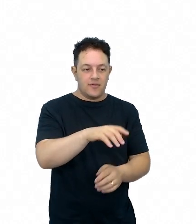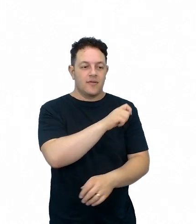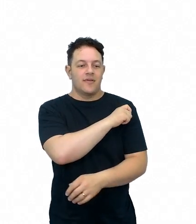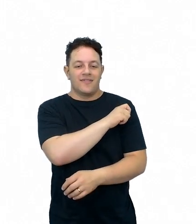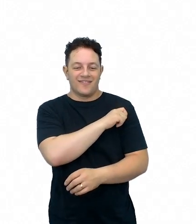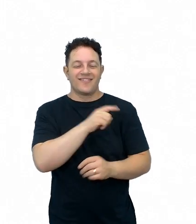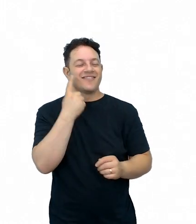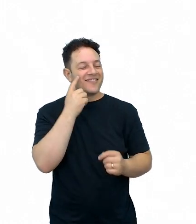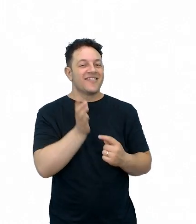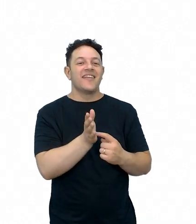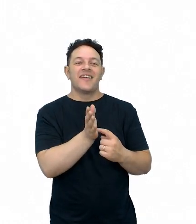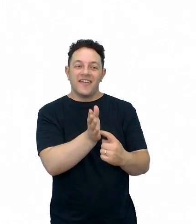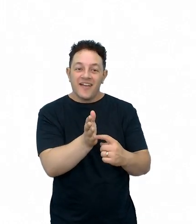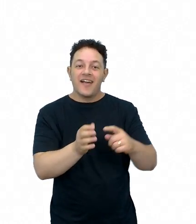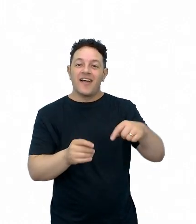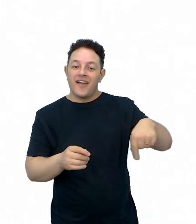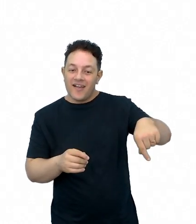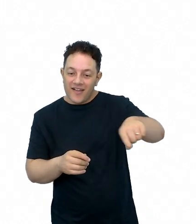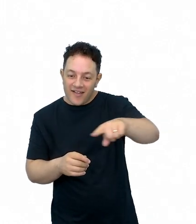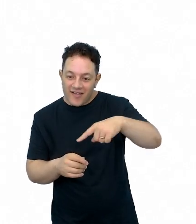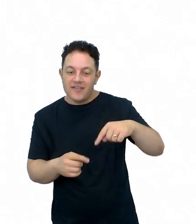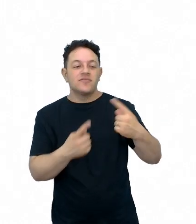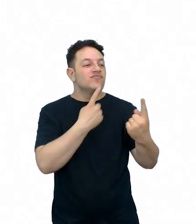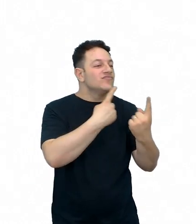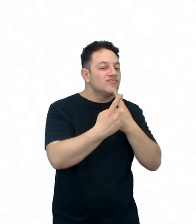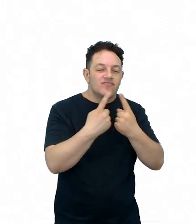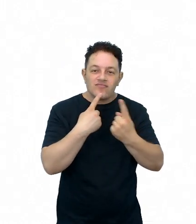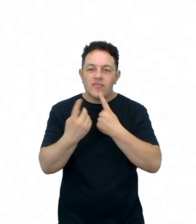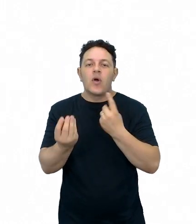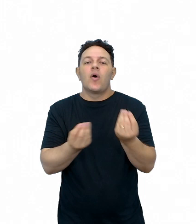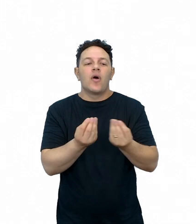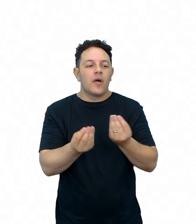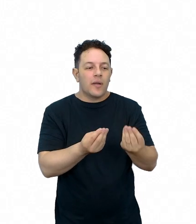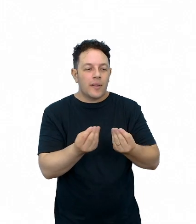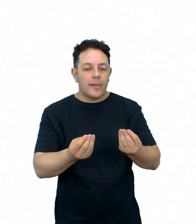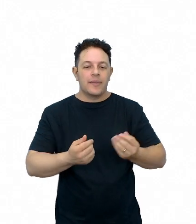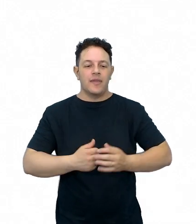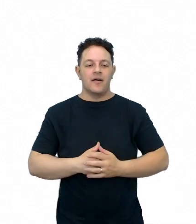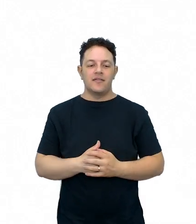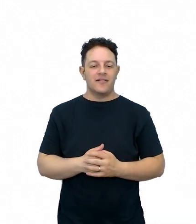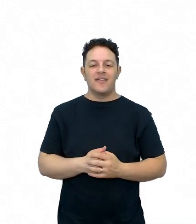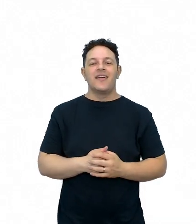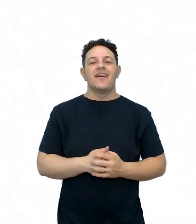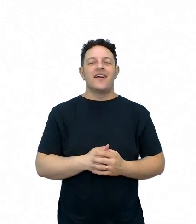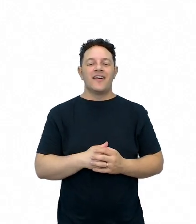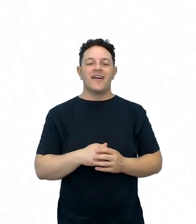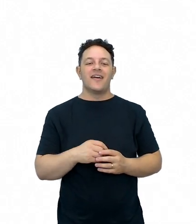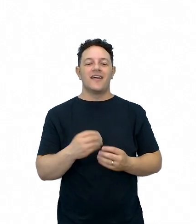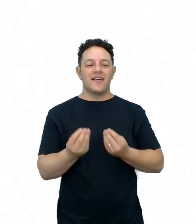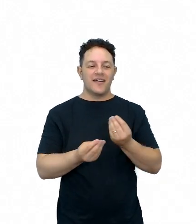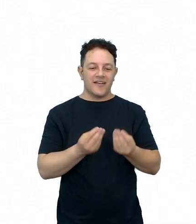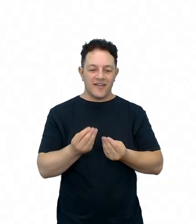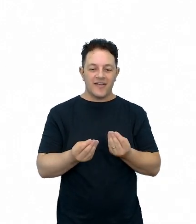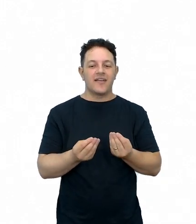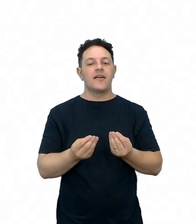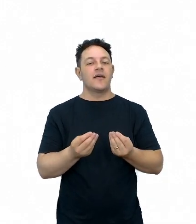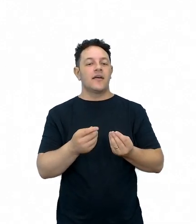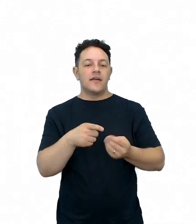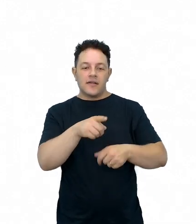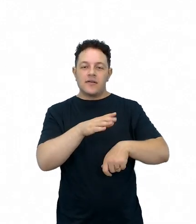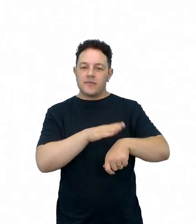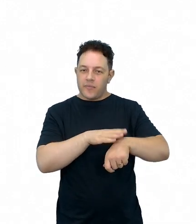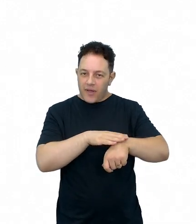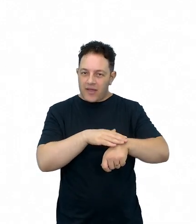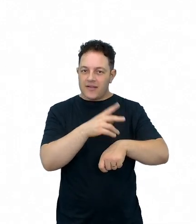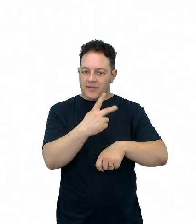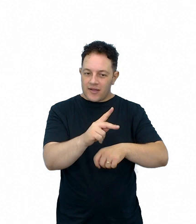para discutir com eles, a necessidade de discutir com eles, né, aquele tema,